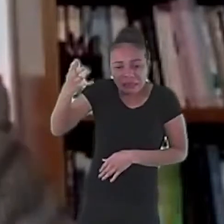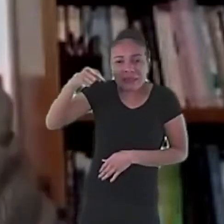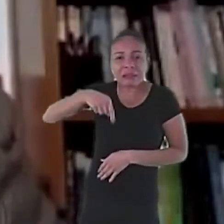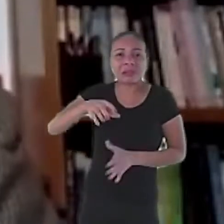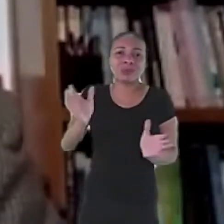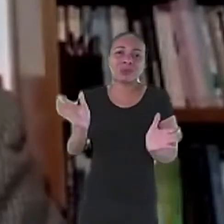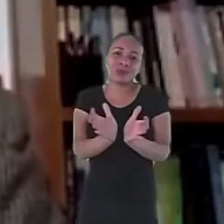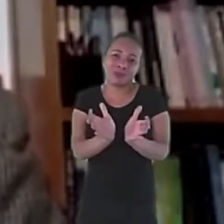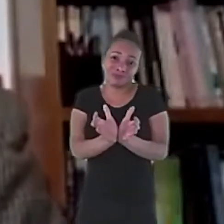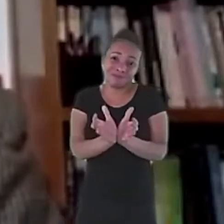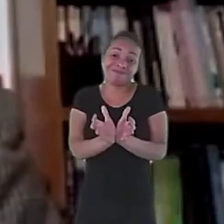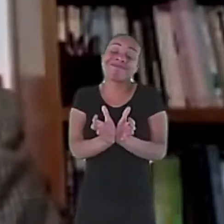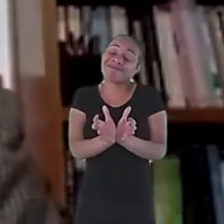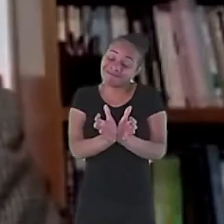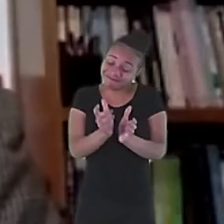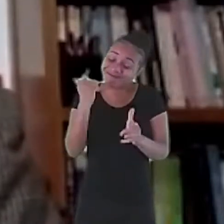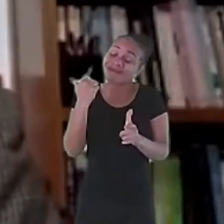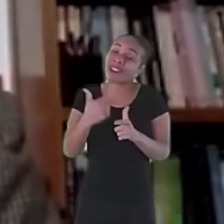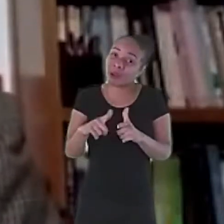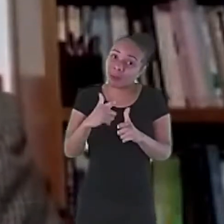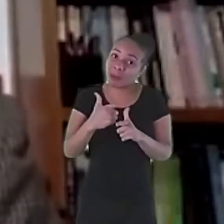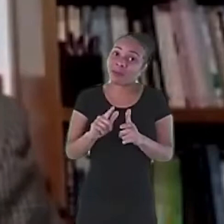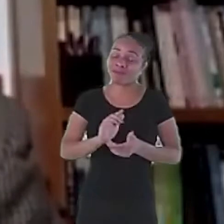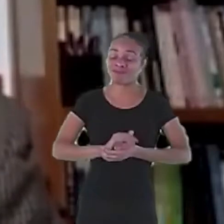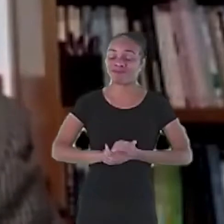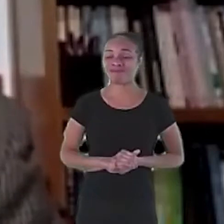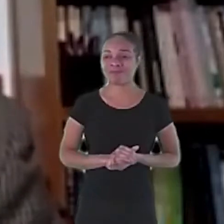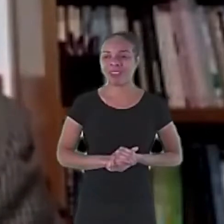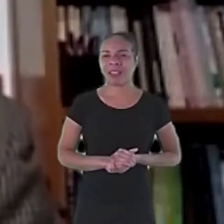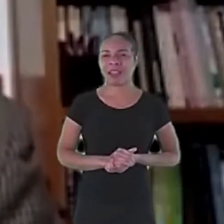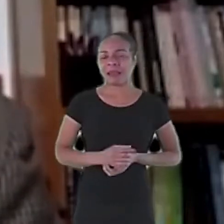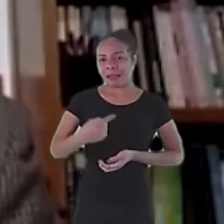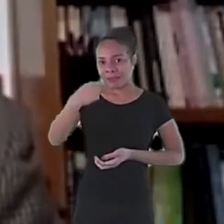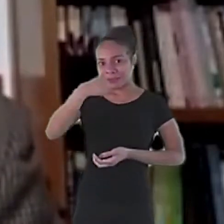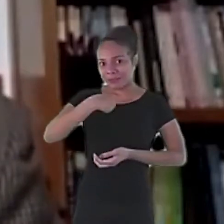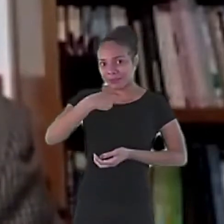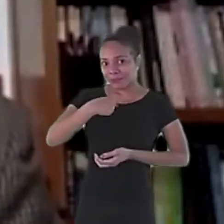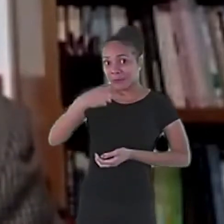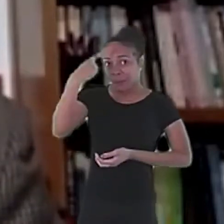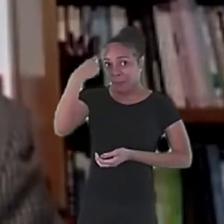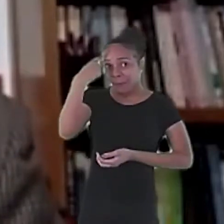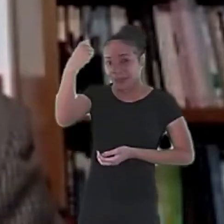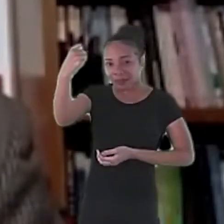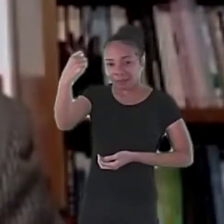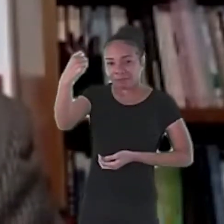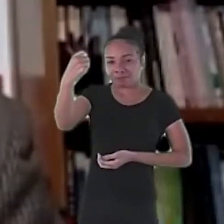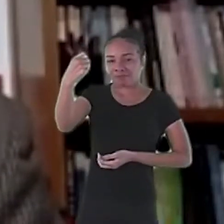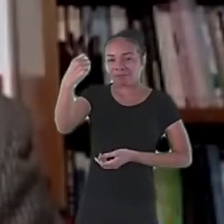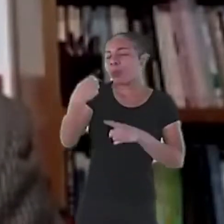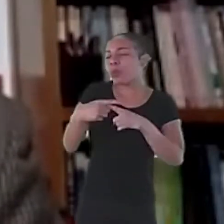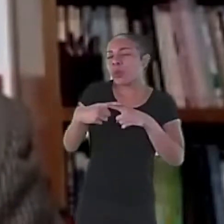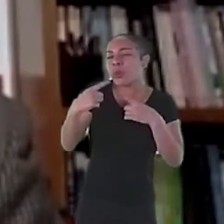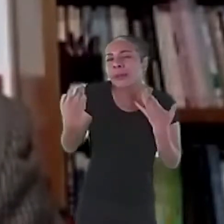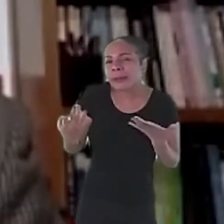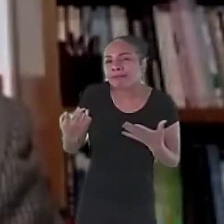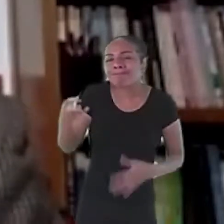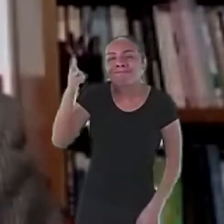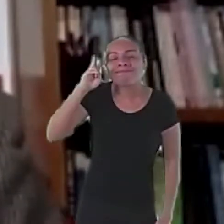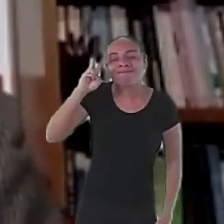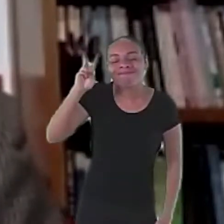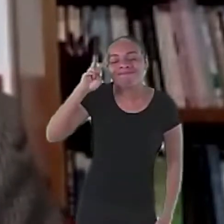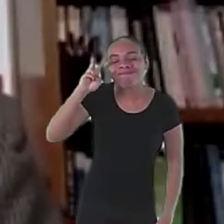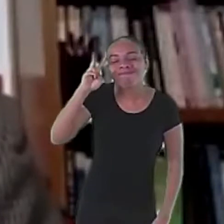Eu tive uma ideia a partir de uma lembrança. Eu me lembrei